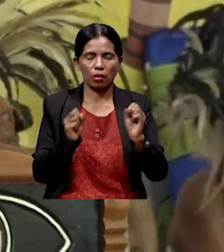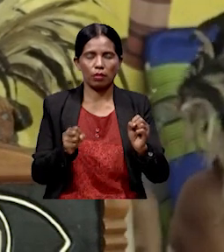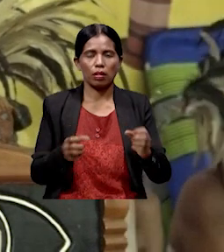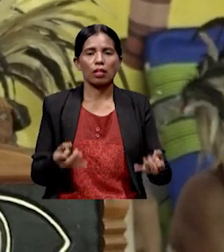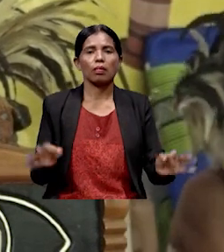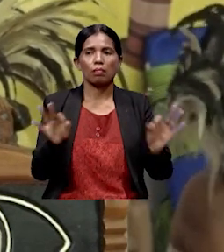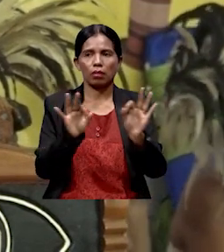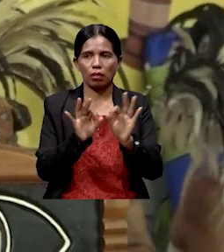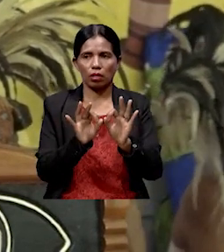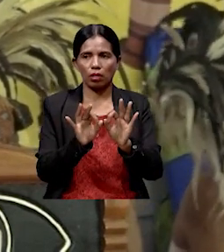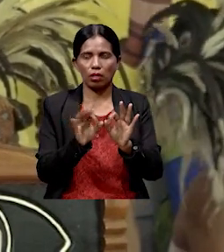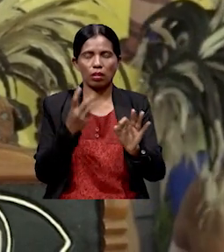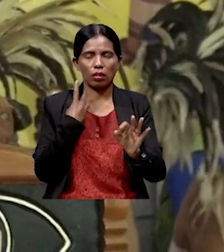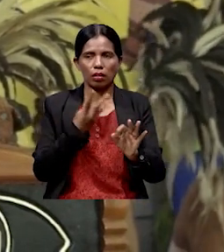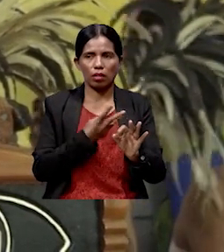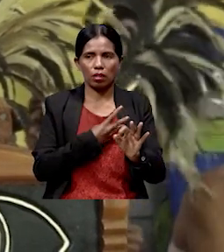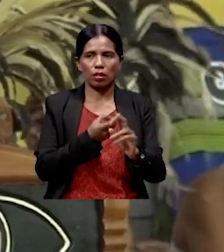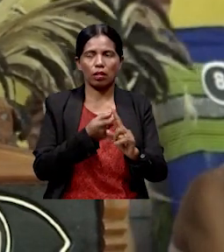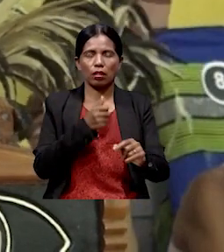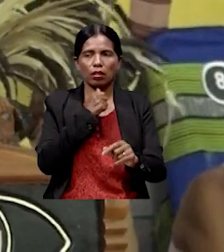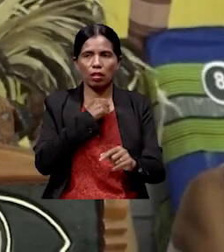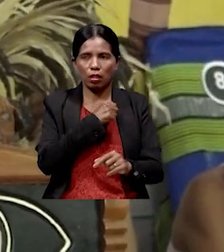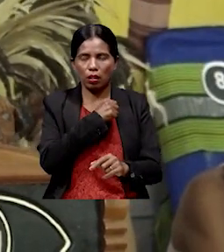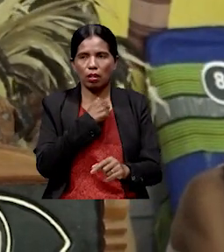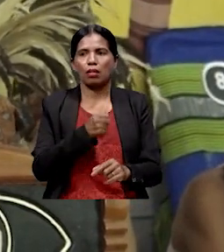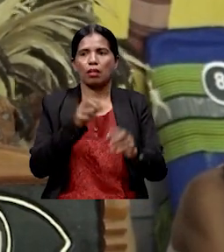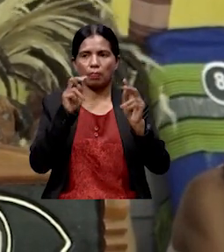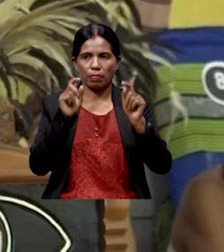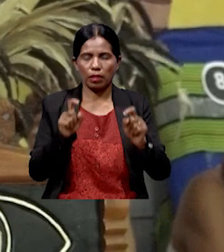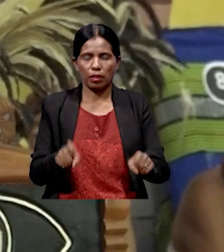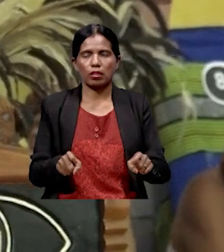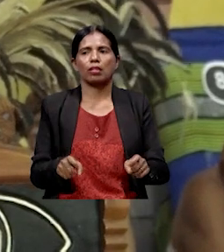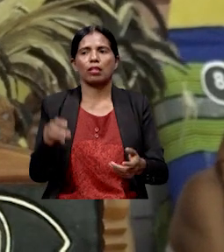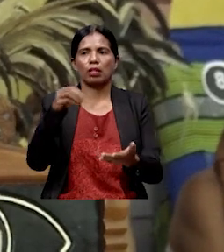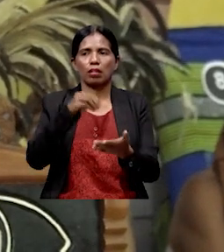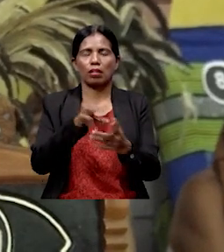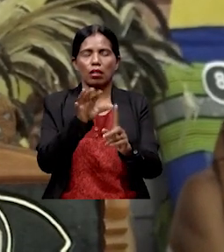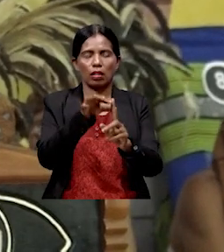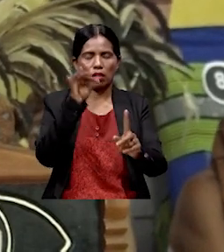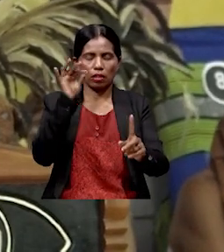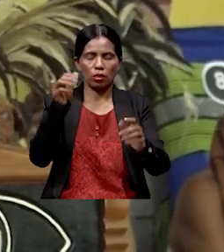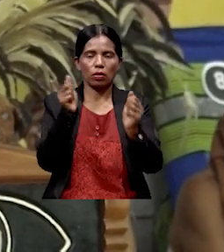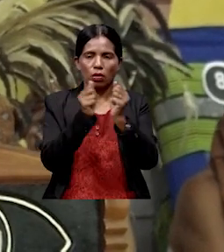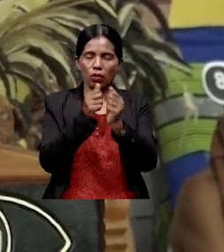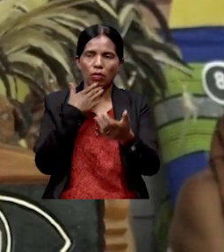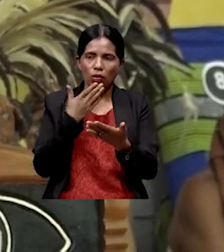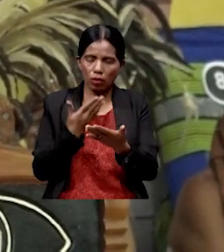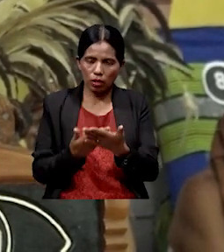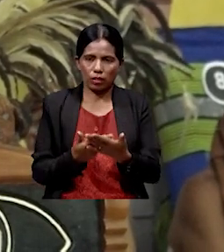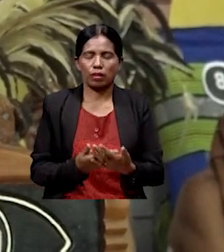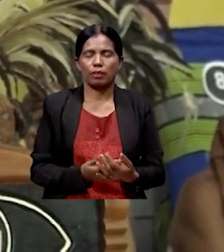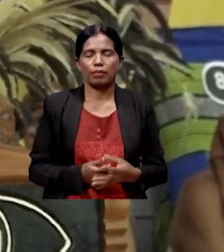da mais Itália base, que é possível assumir a eleição de lá, o dia, lá, o tranquilo.